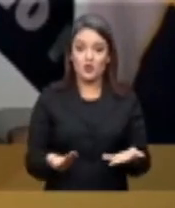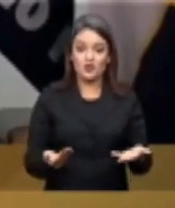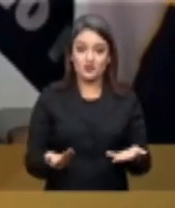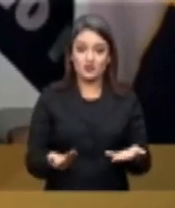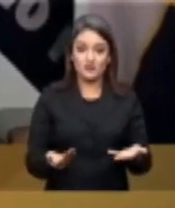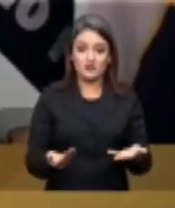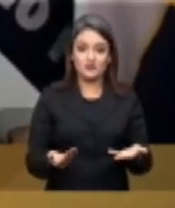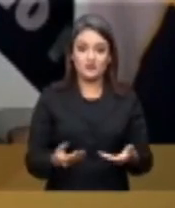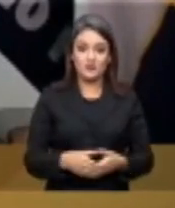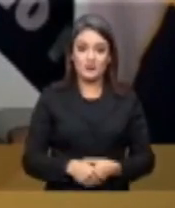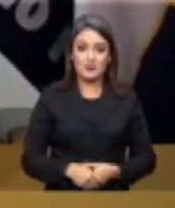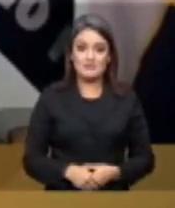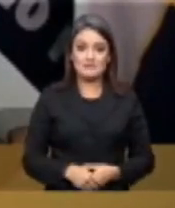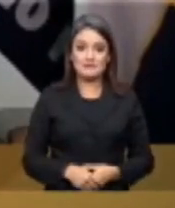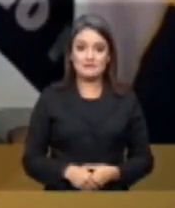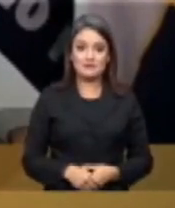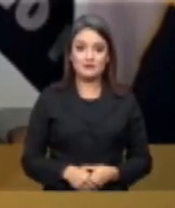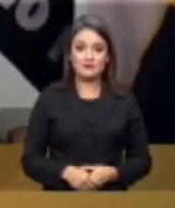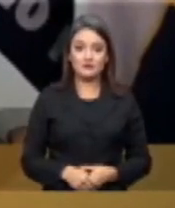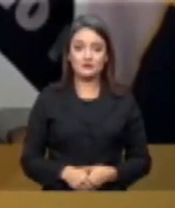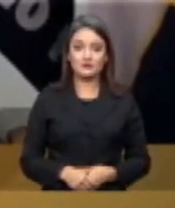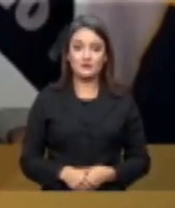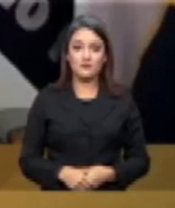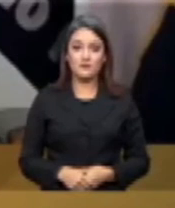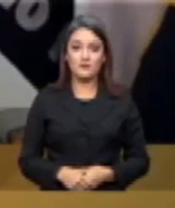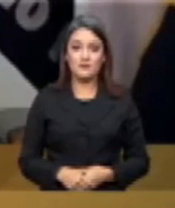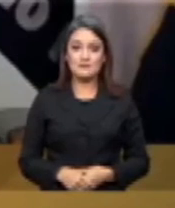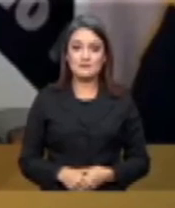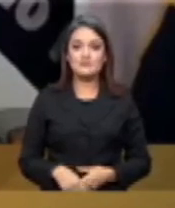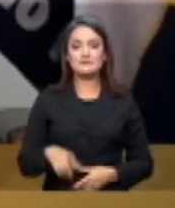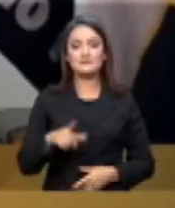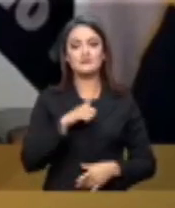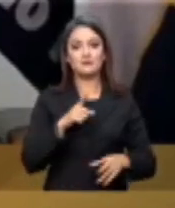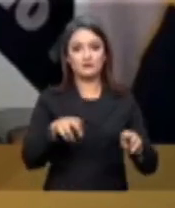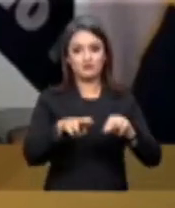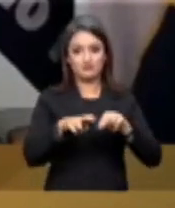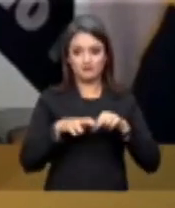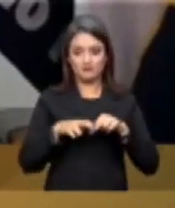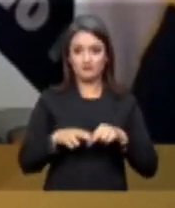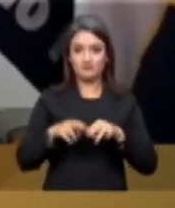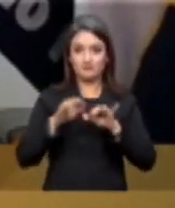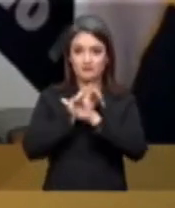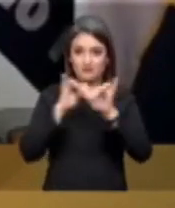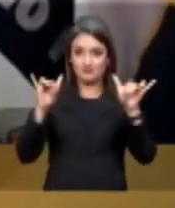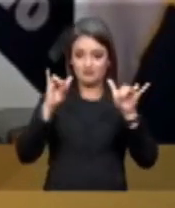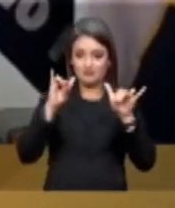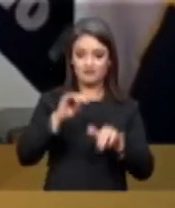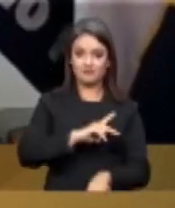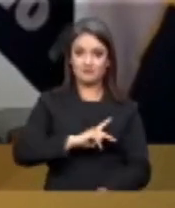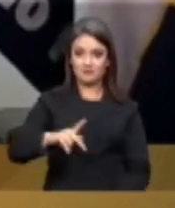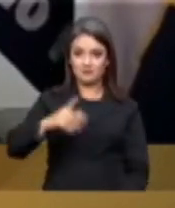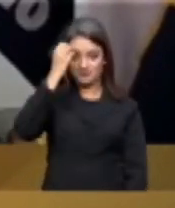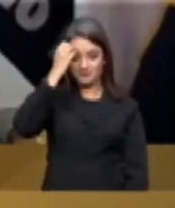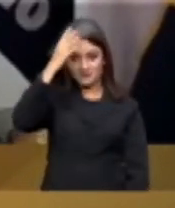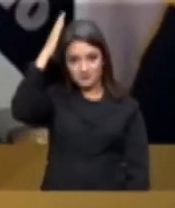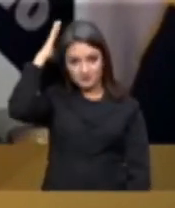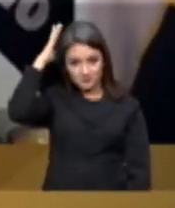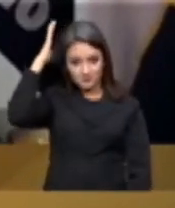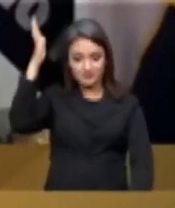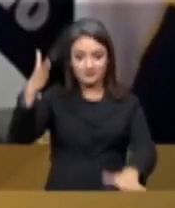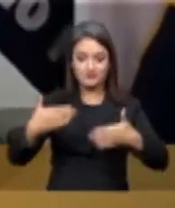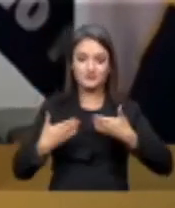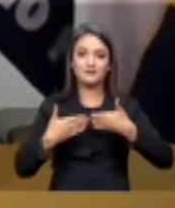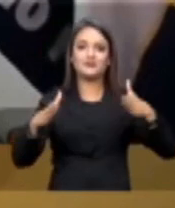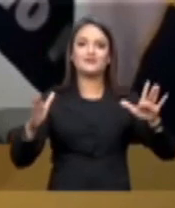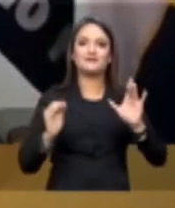procedemos com declaração do ministro Luiz Fux, a abertura do ano